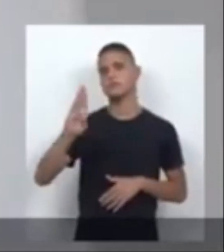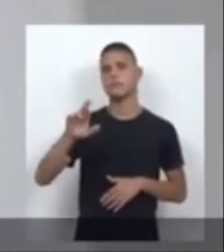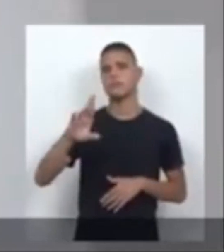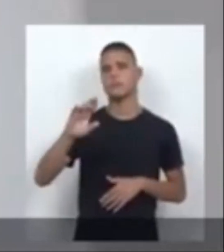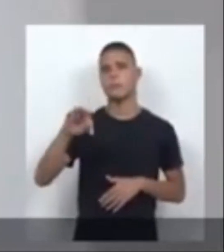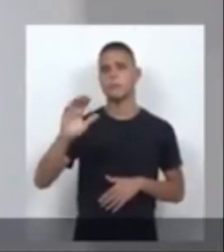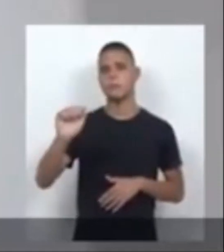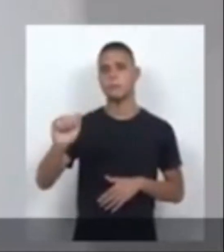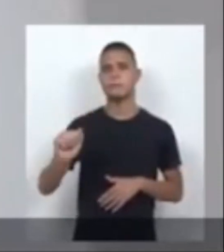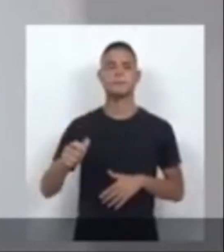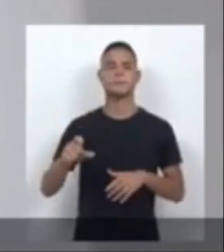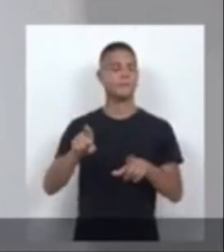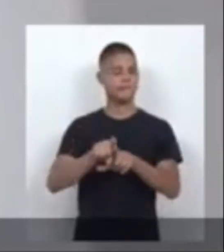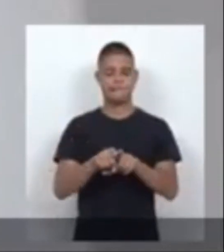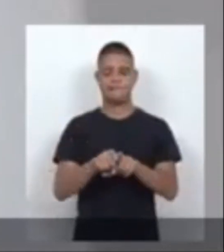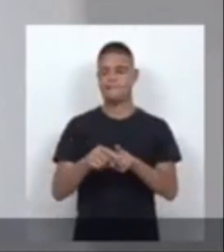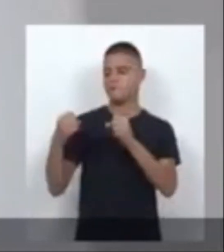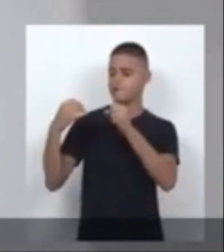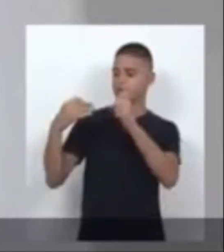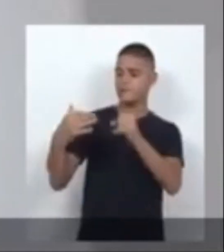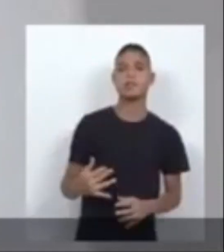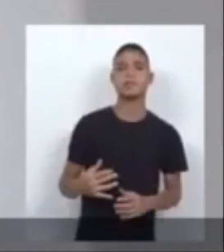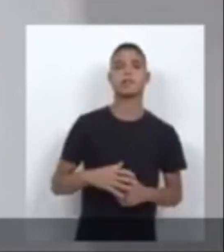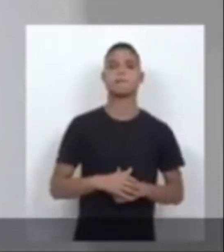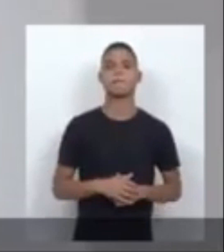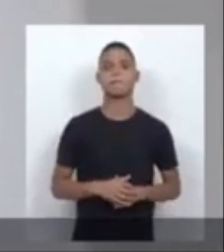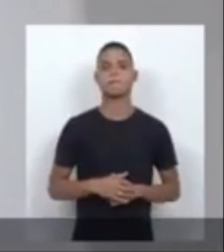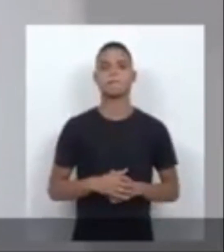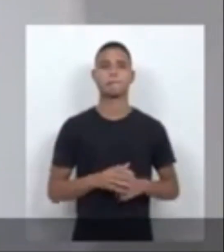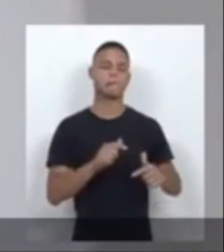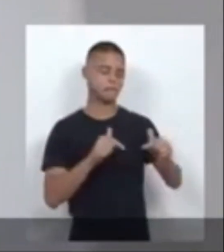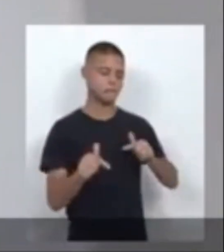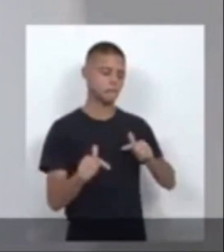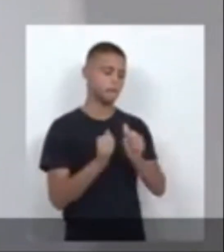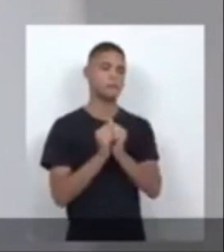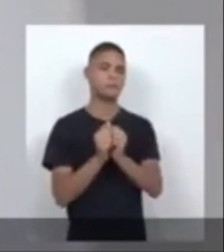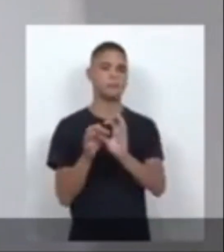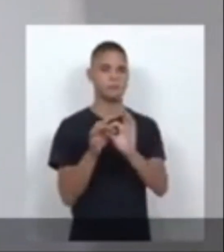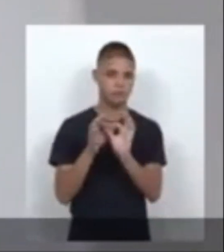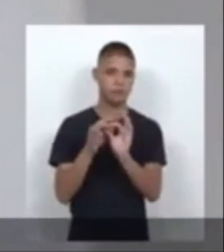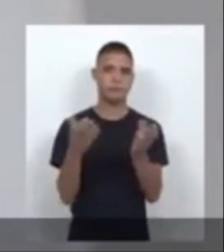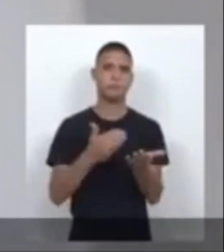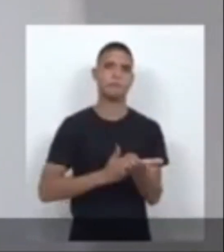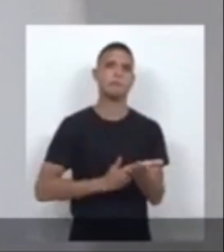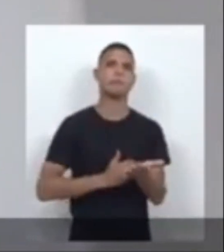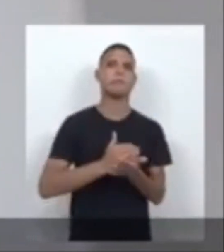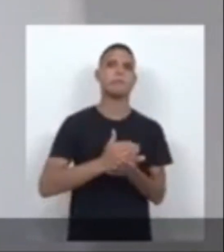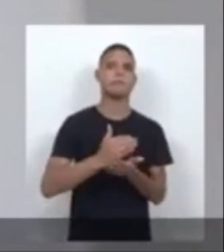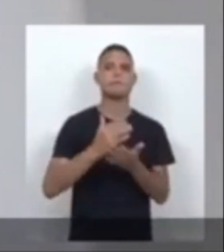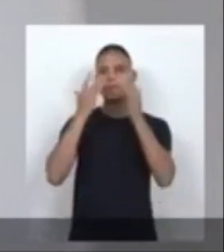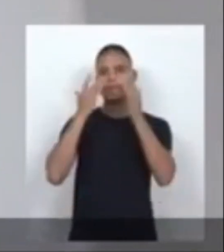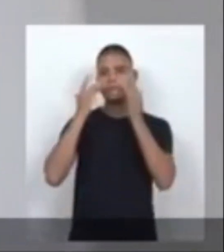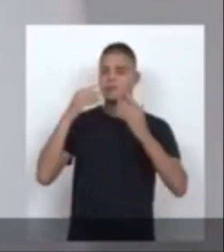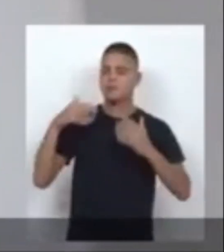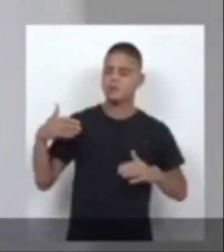aqui. Roberta também aqui vai fazer um trabalho desta tarde aqui comigo. Eu vou iniciar a apresentação e nós